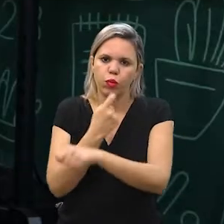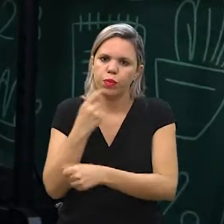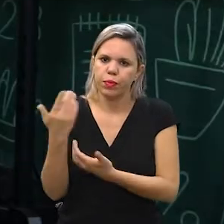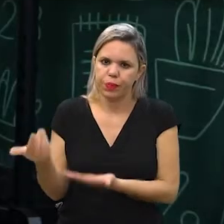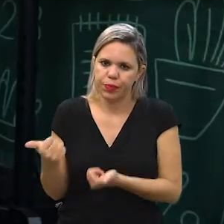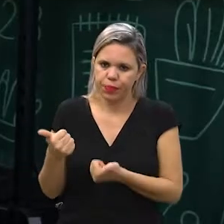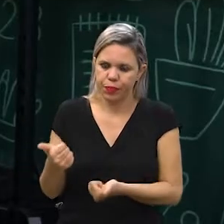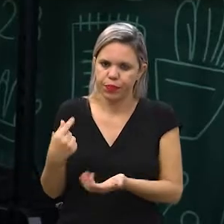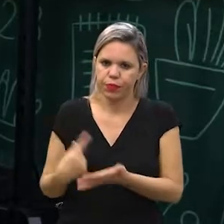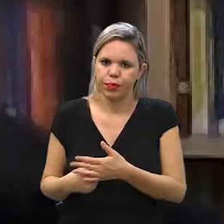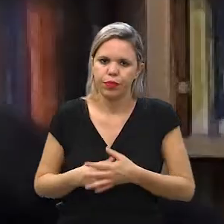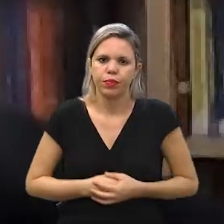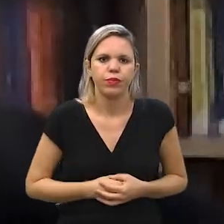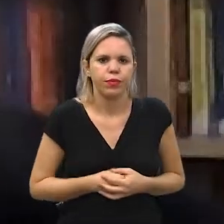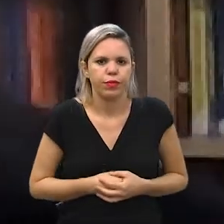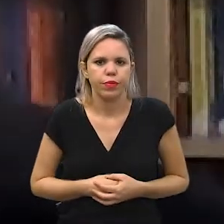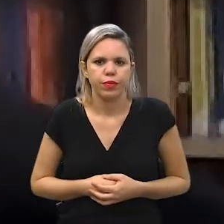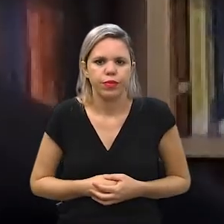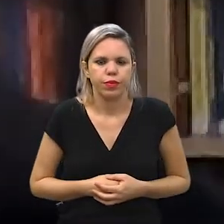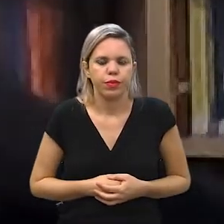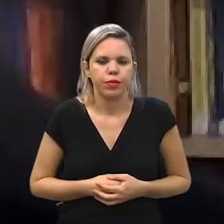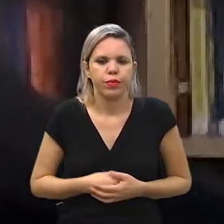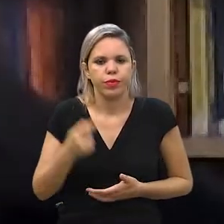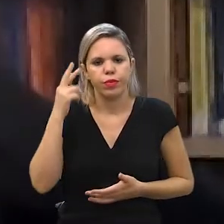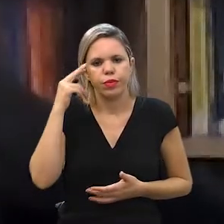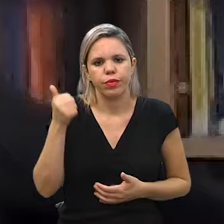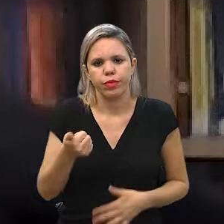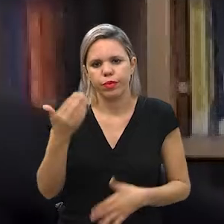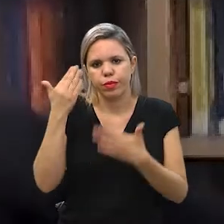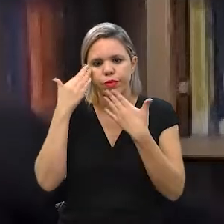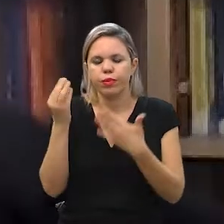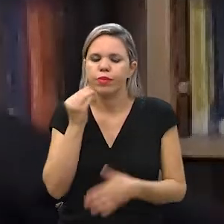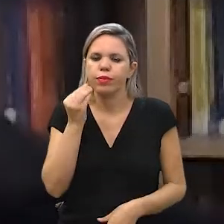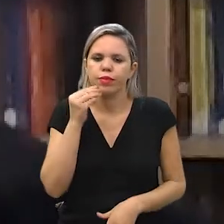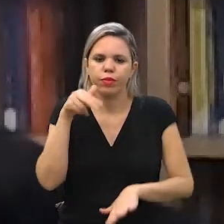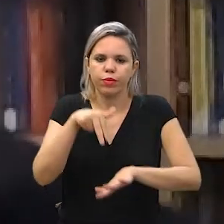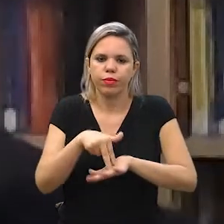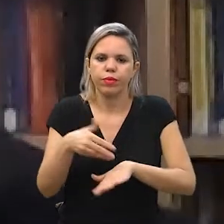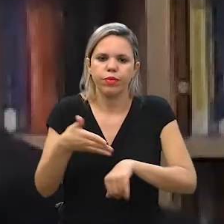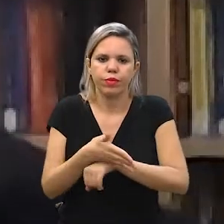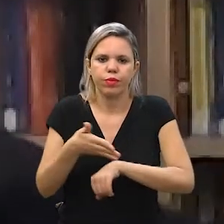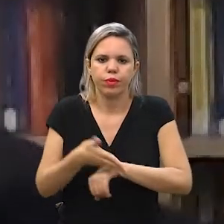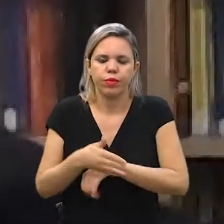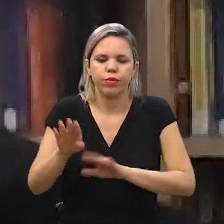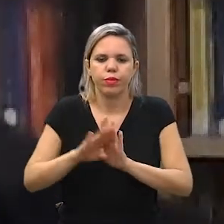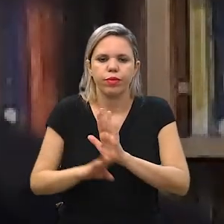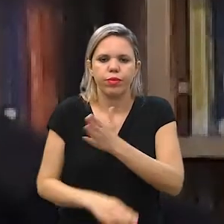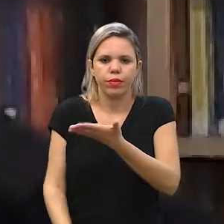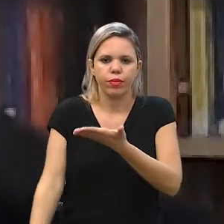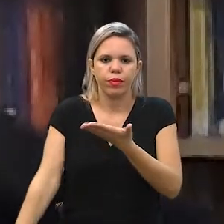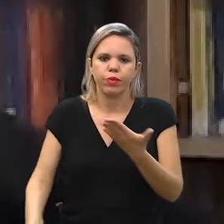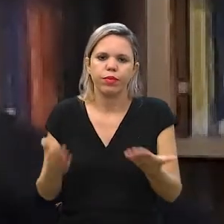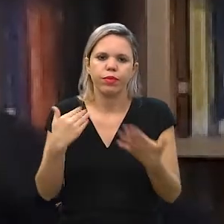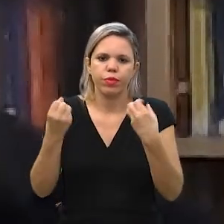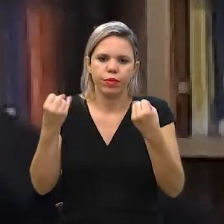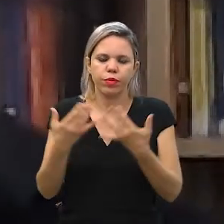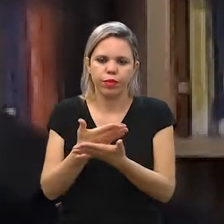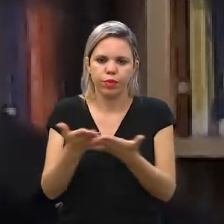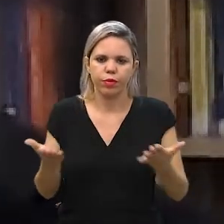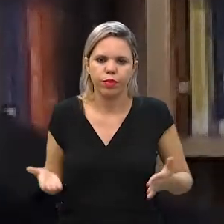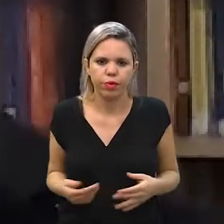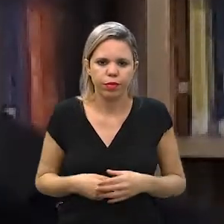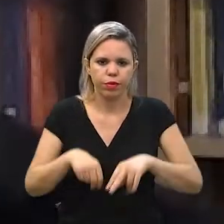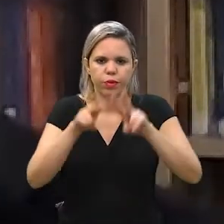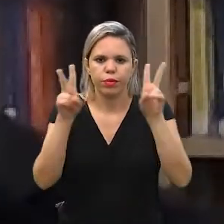tudo bem? Tudo bem, André? Obrigado pela oportunidade de participar aqui do programa e poder debater um pouco com vocês sobre